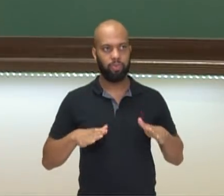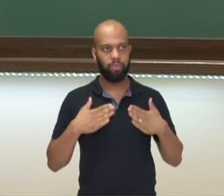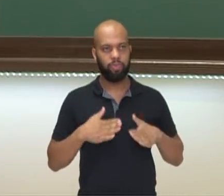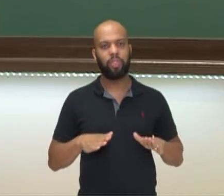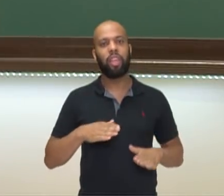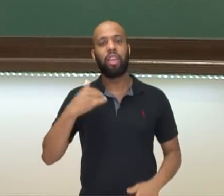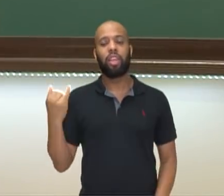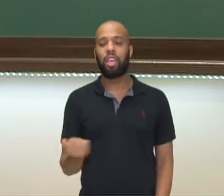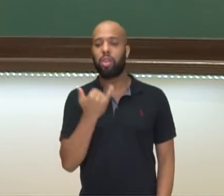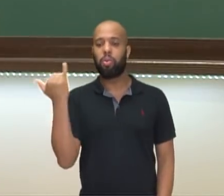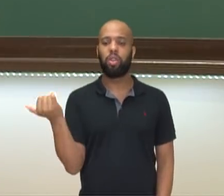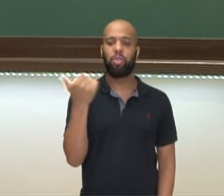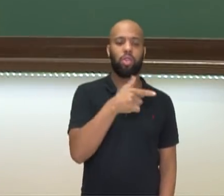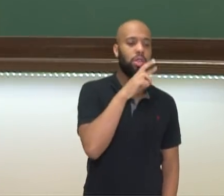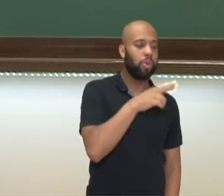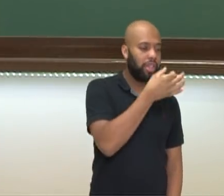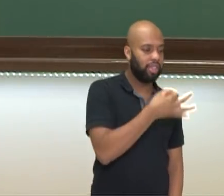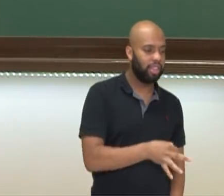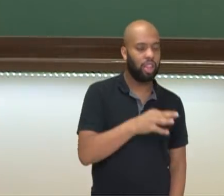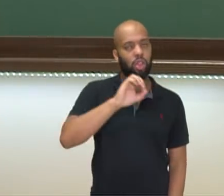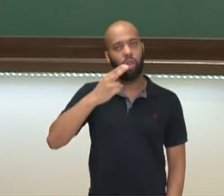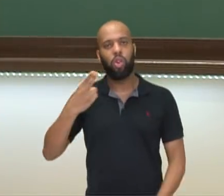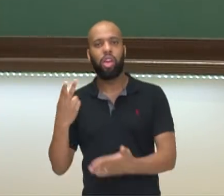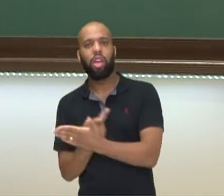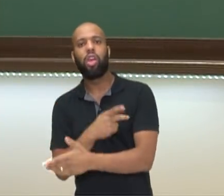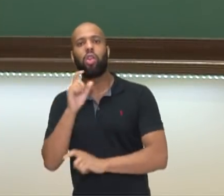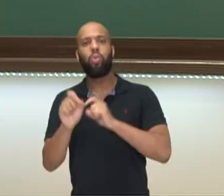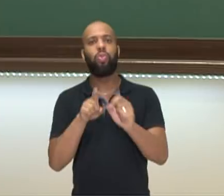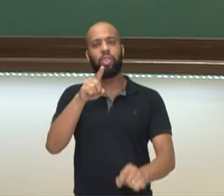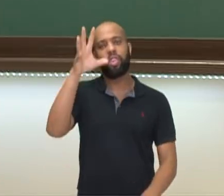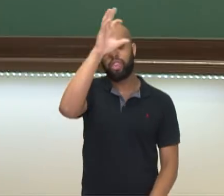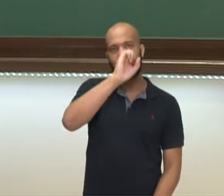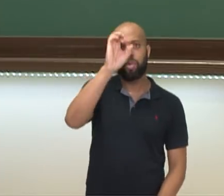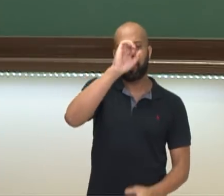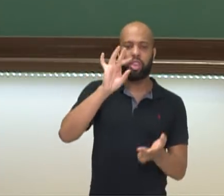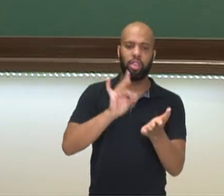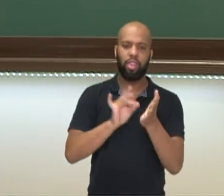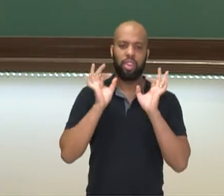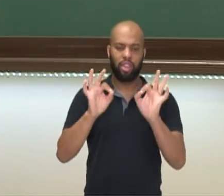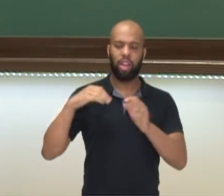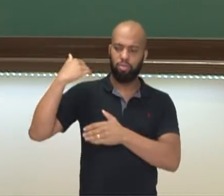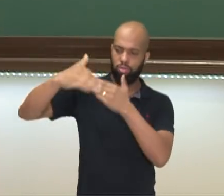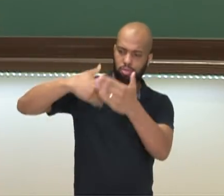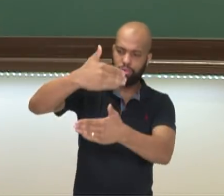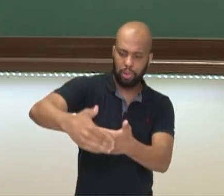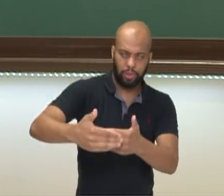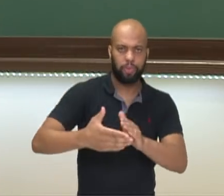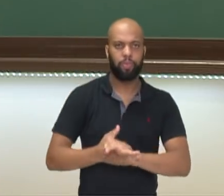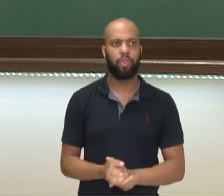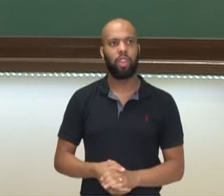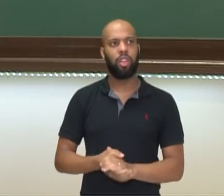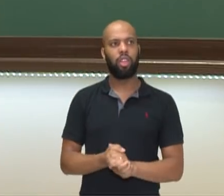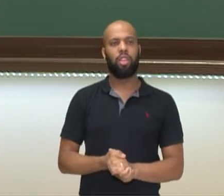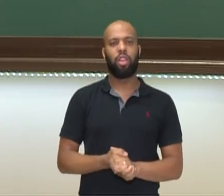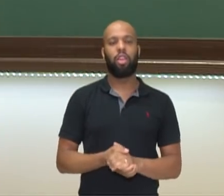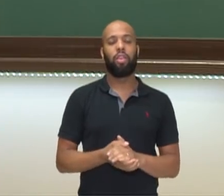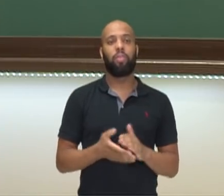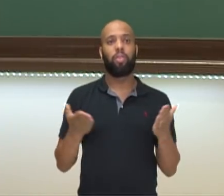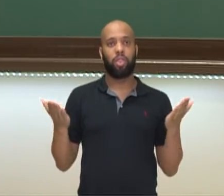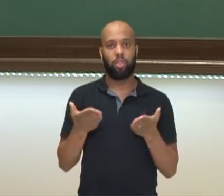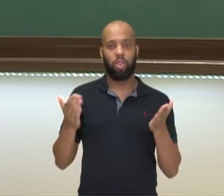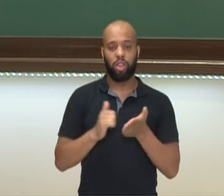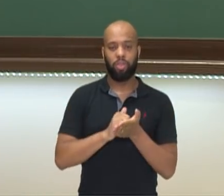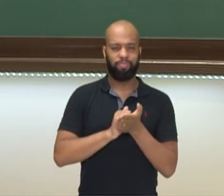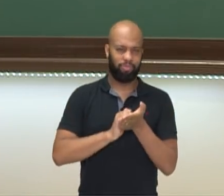Mais importante do que certo ou errado é o que você aprende no processo. Então, a